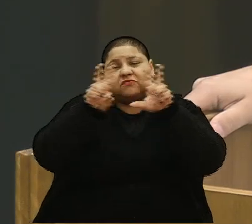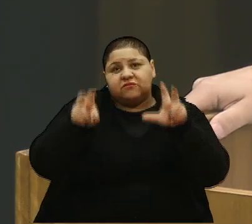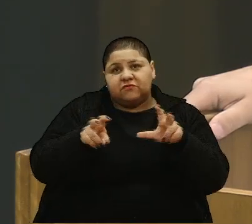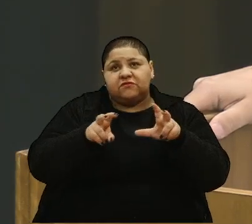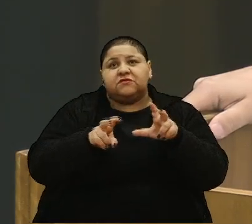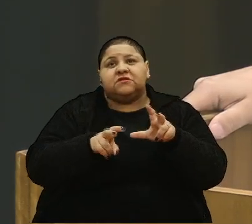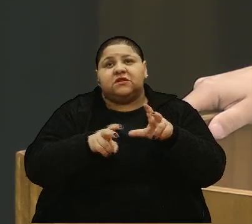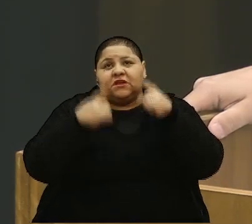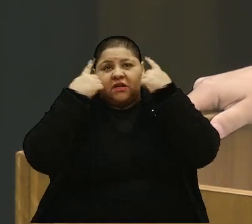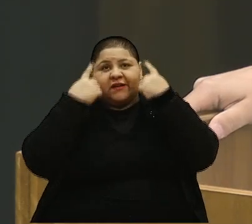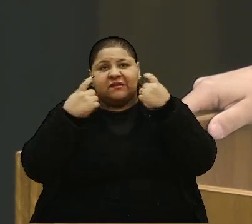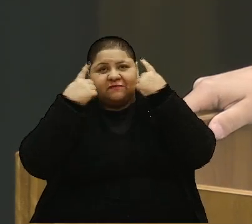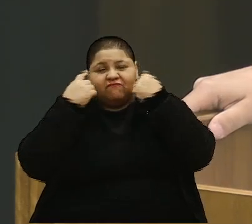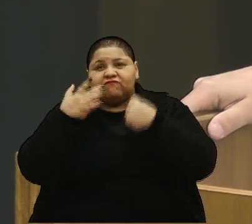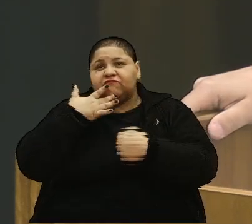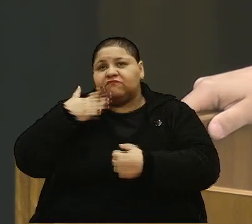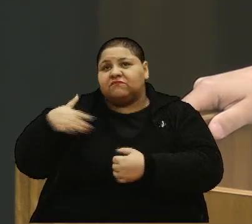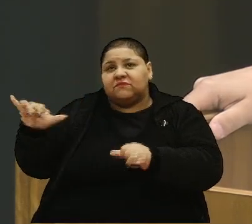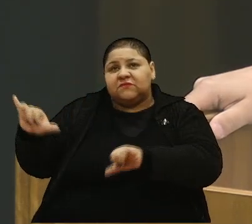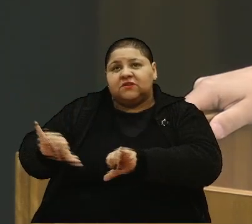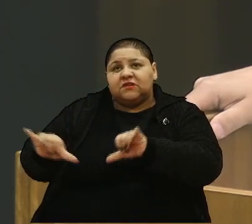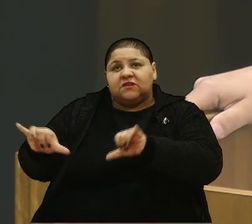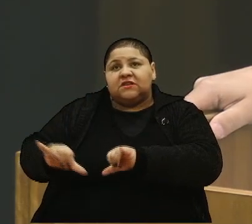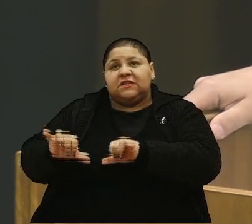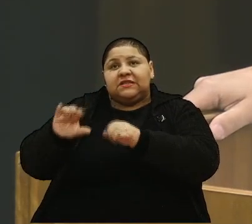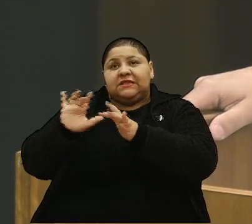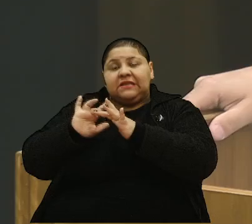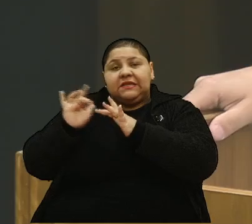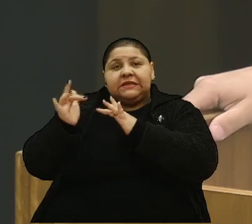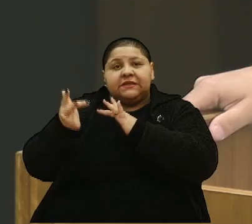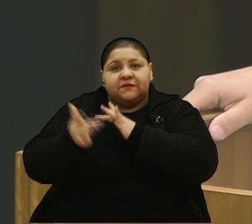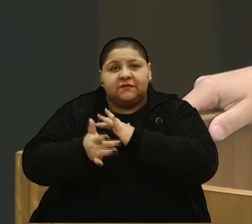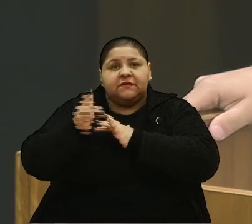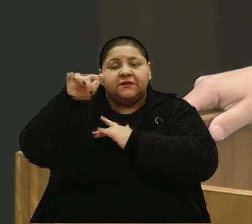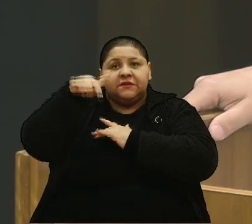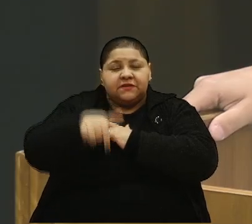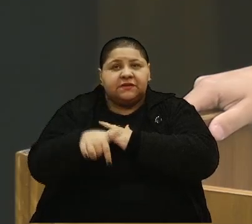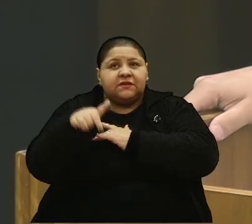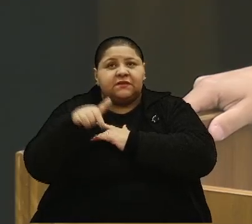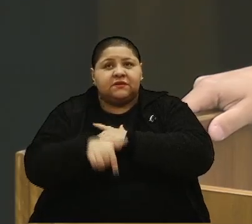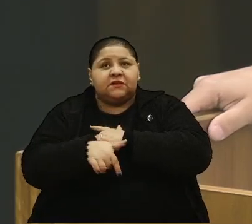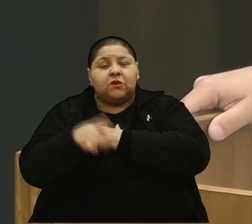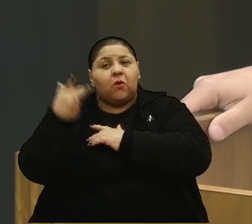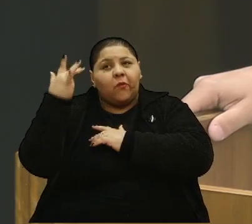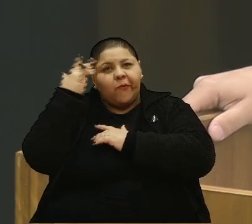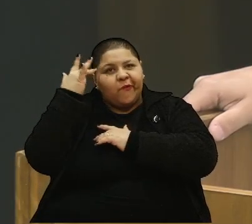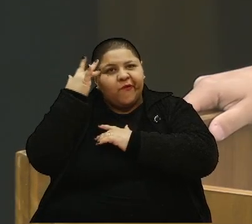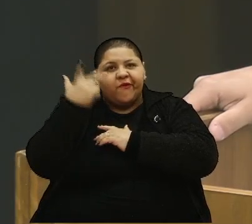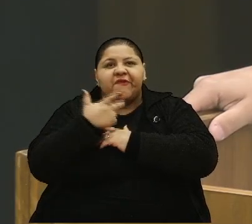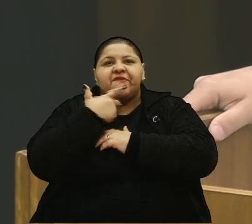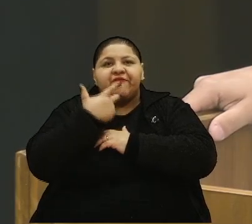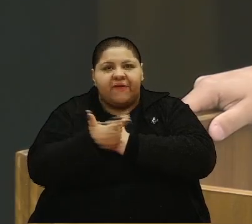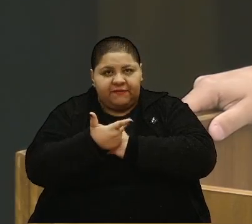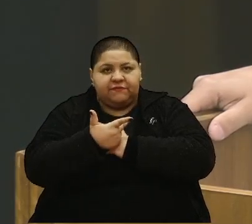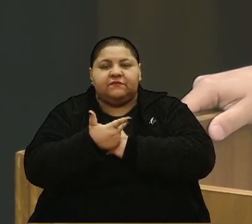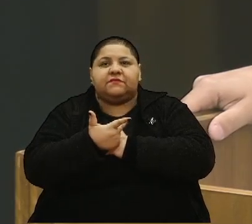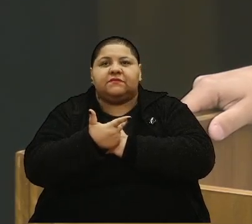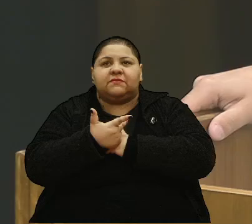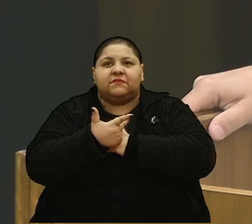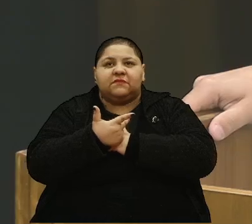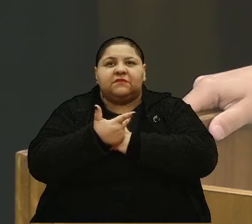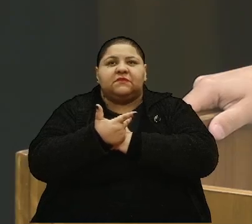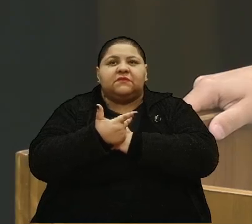da violência que as crianças sofrem nas redes sociais. E aqui, com muita maturidade, eu quero falar desse tema e com